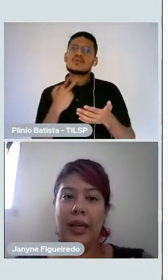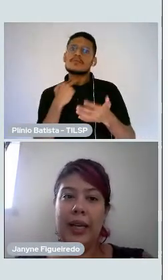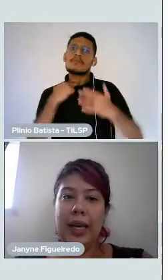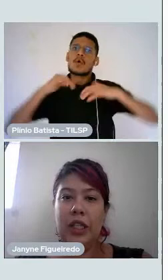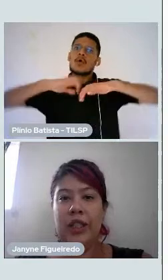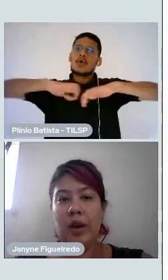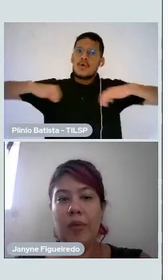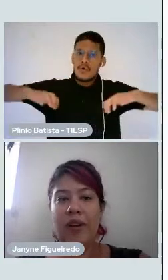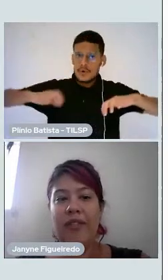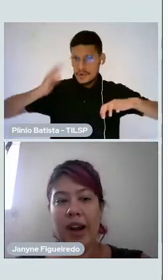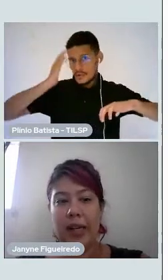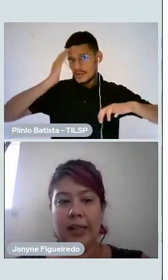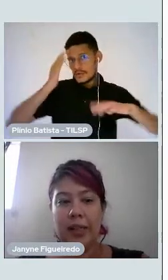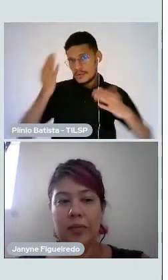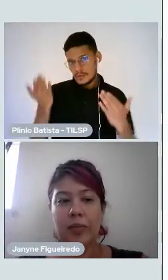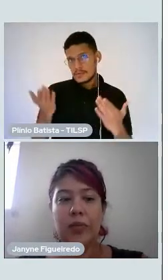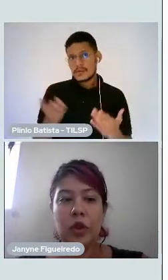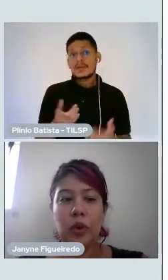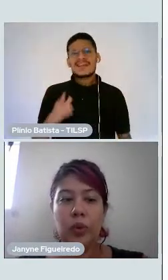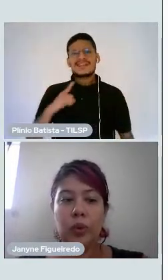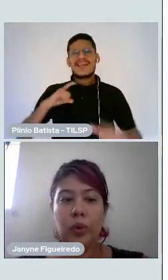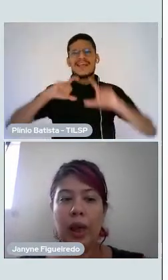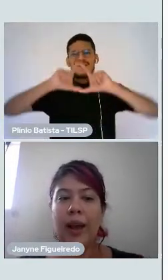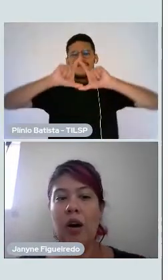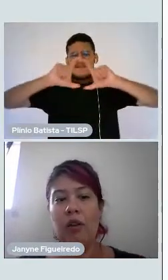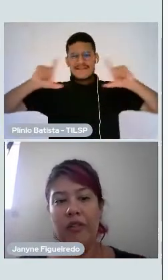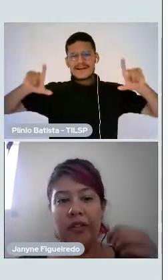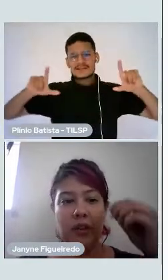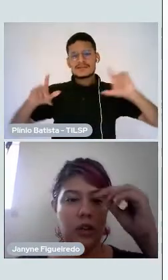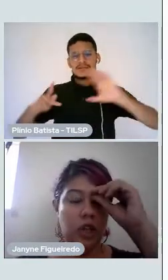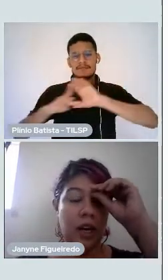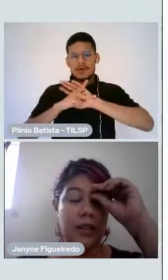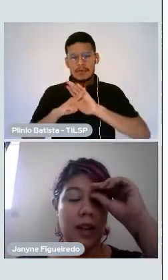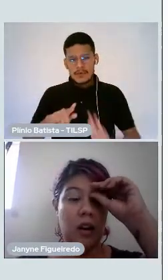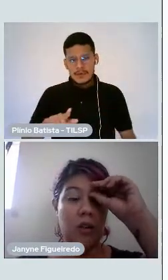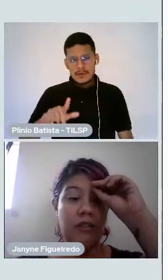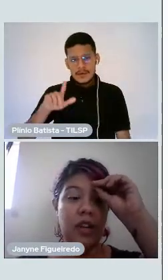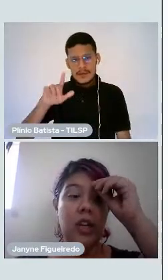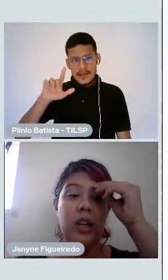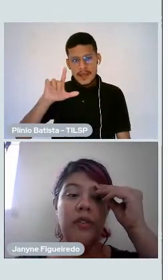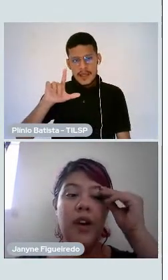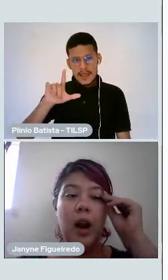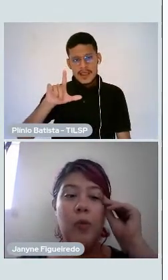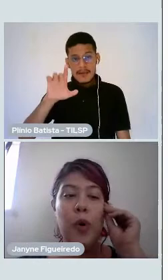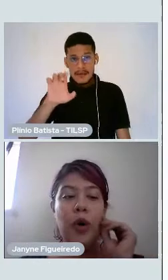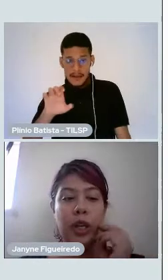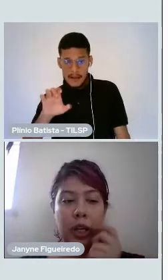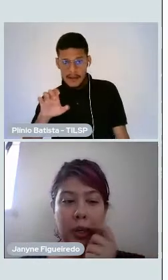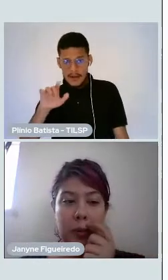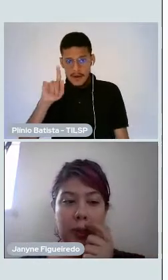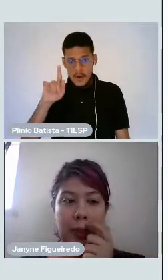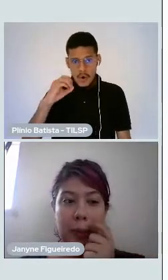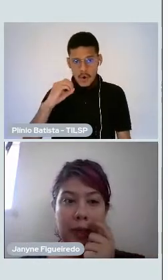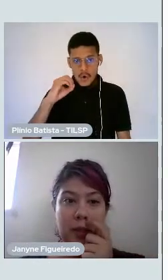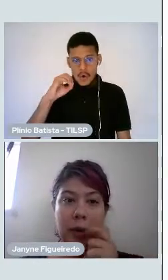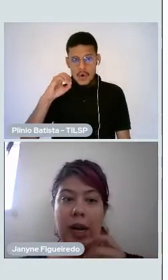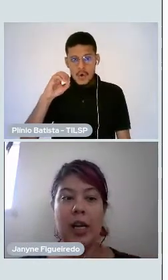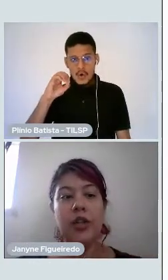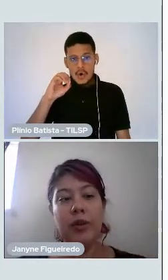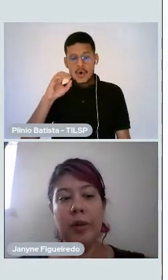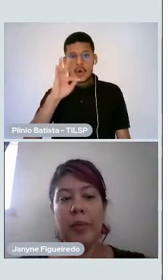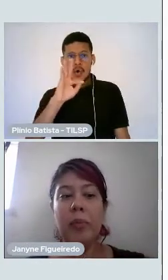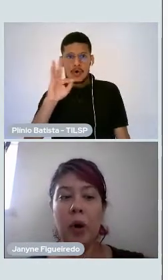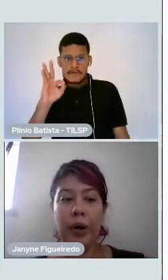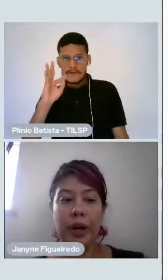Bem, aqui a gente tem uma frase do Legoff, Jacques Legoff, que fala um pouquinho também